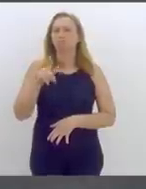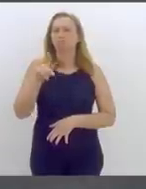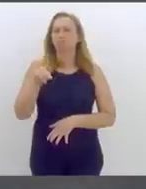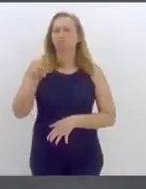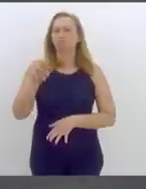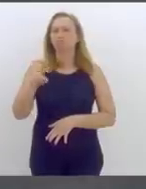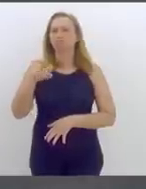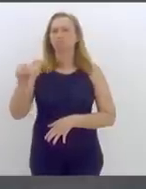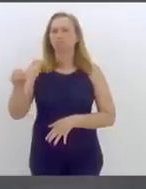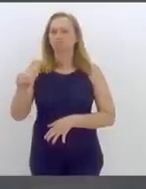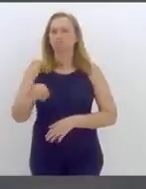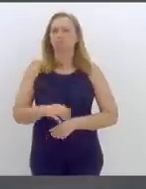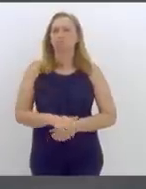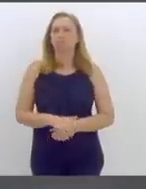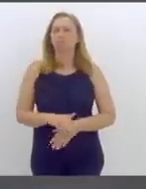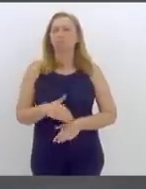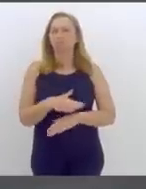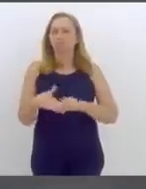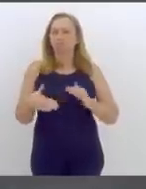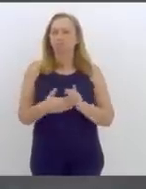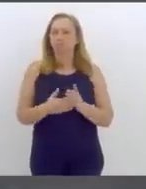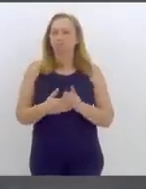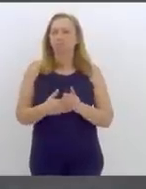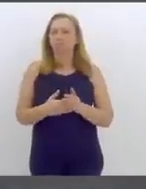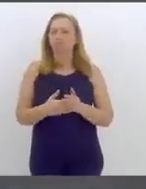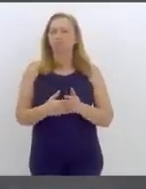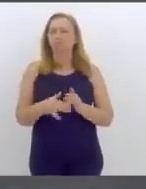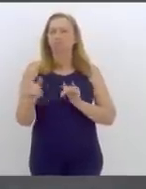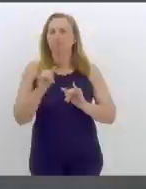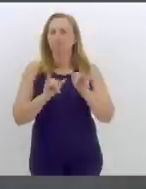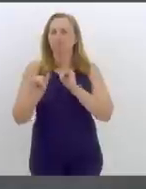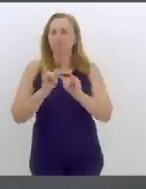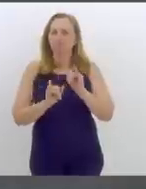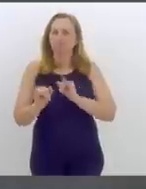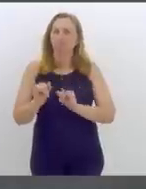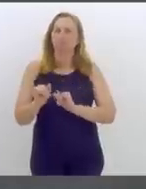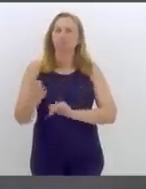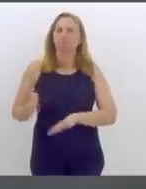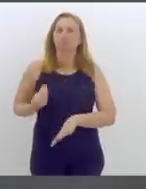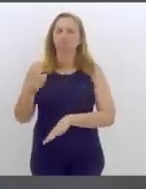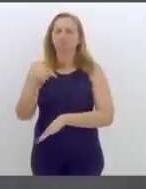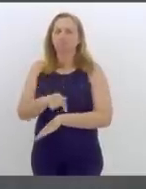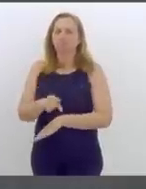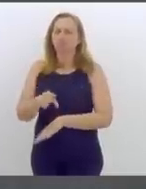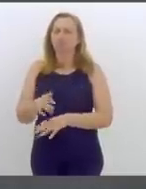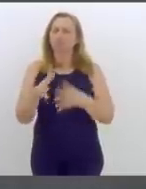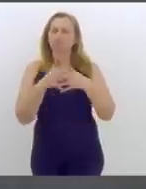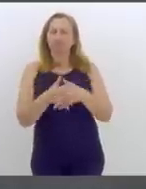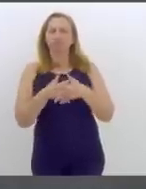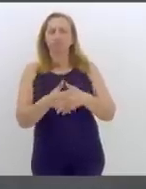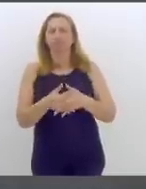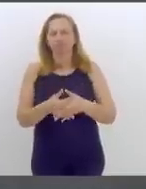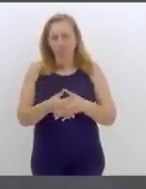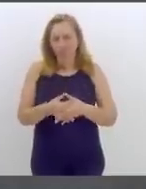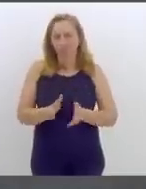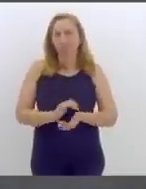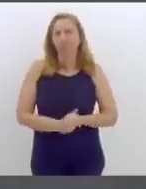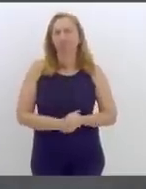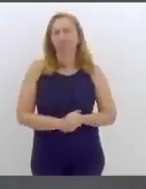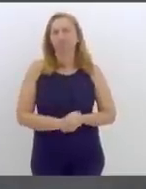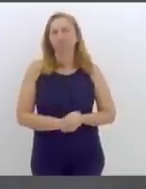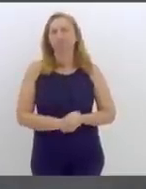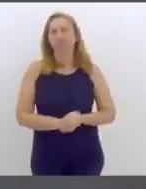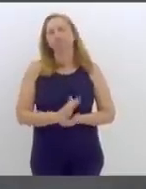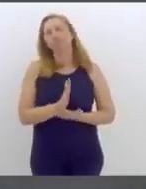e assim toda essas demandas estão sendo trazidas aqui a maioria delas são de grandes conflitos são de conflitos que